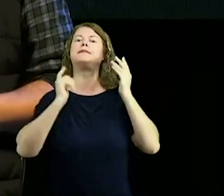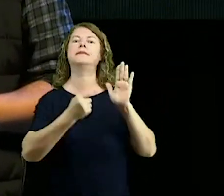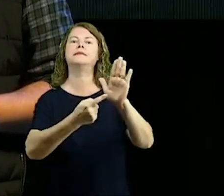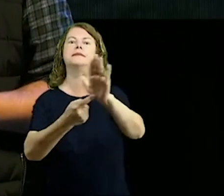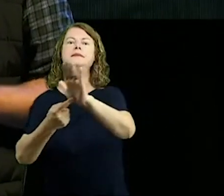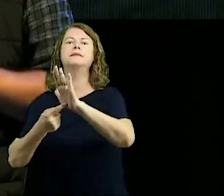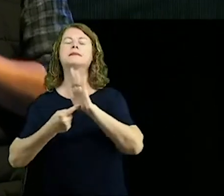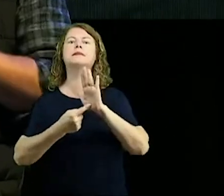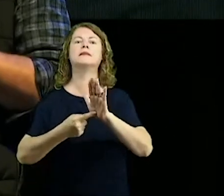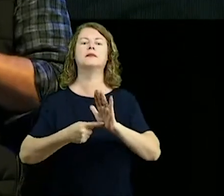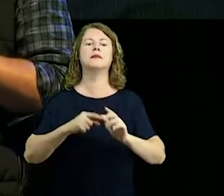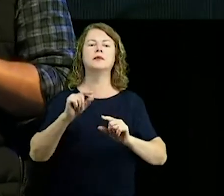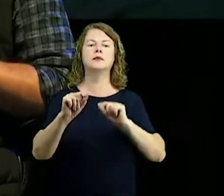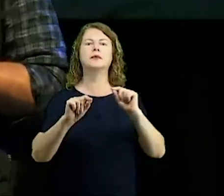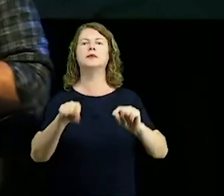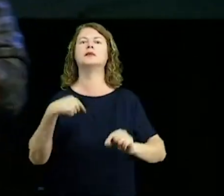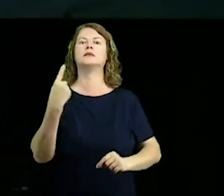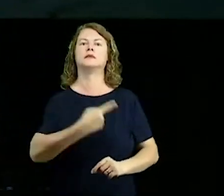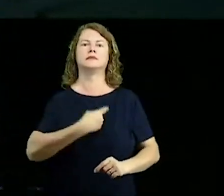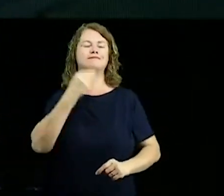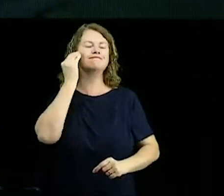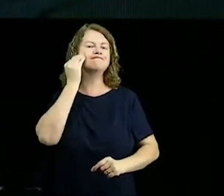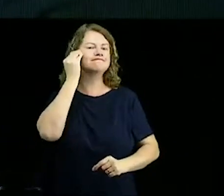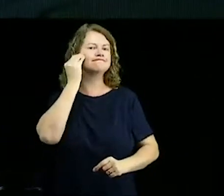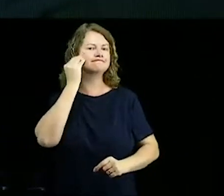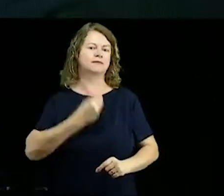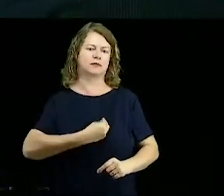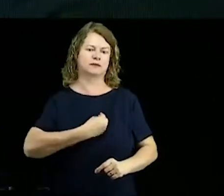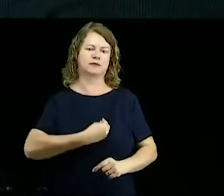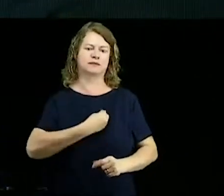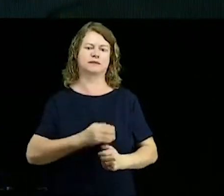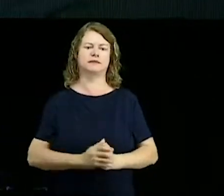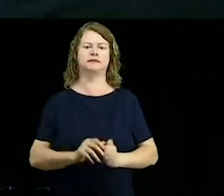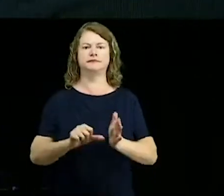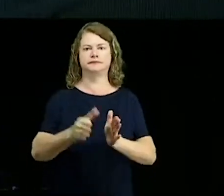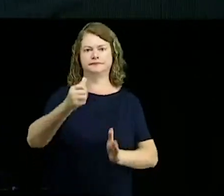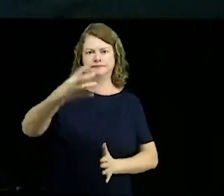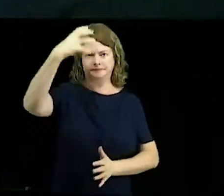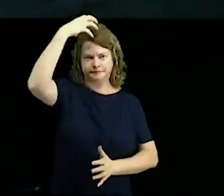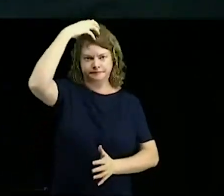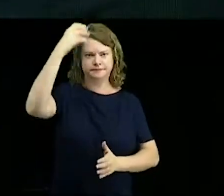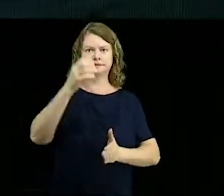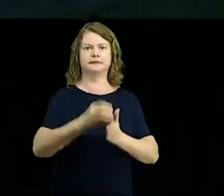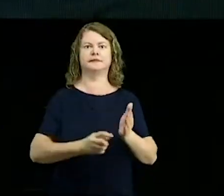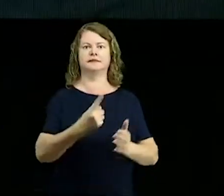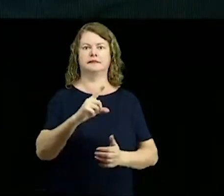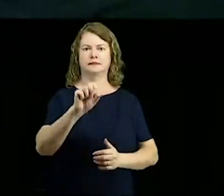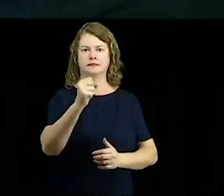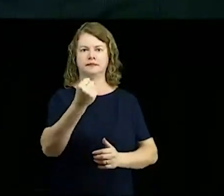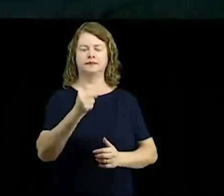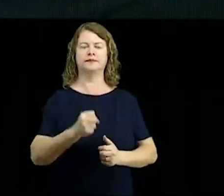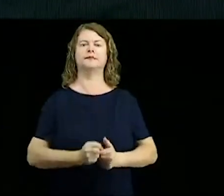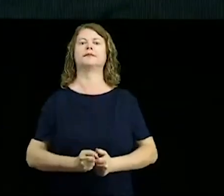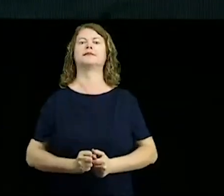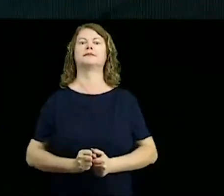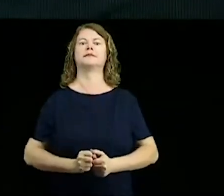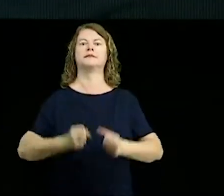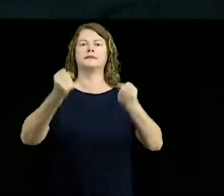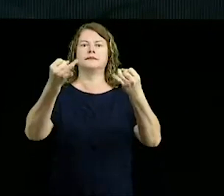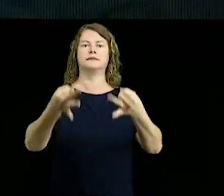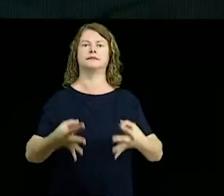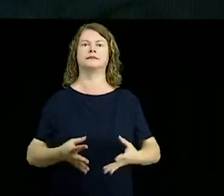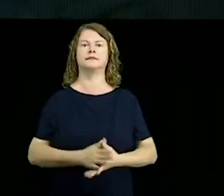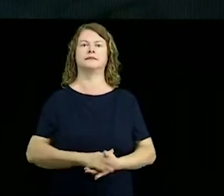aqui exatamente aquilo que a gente vive. 1 Reis 18, fala sobre o grande incêndio do